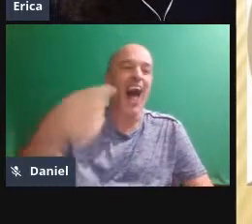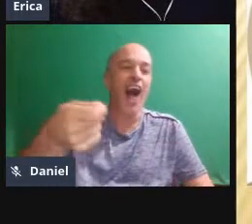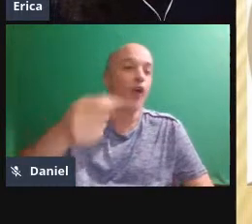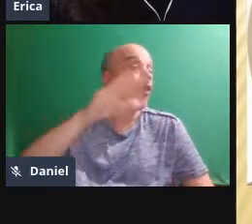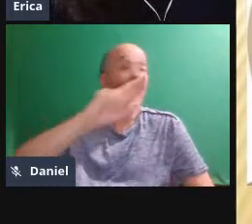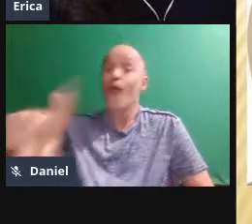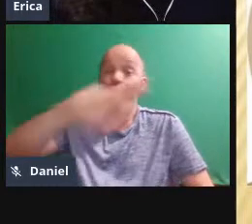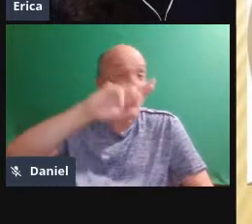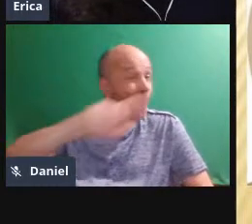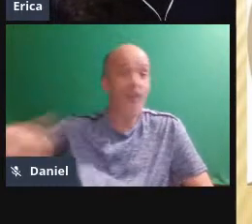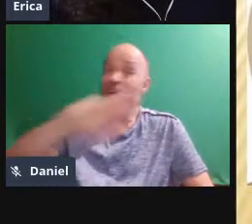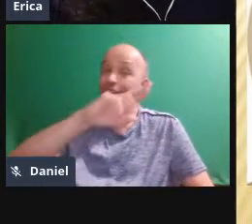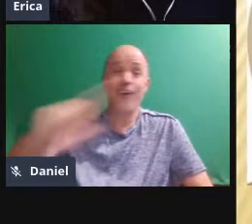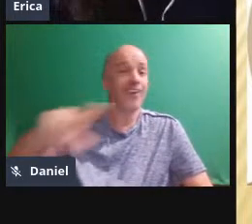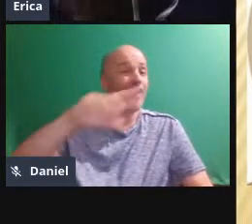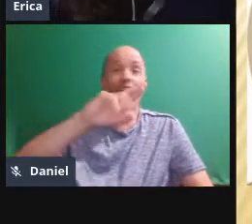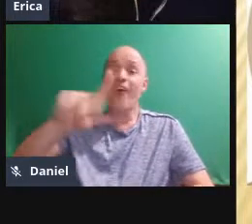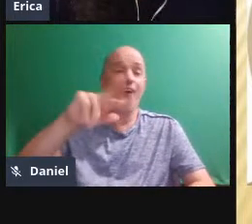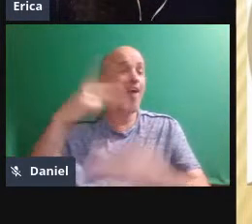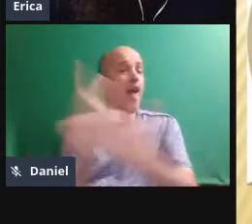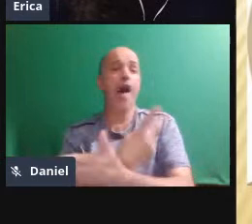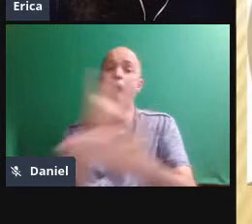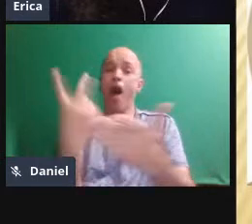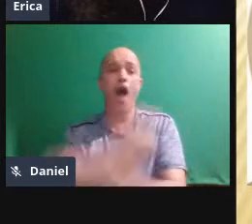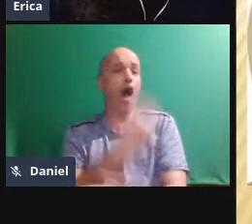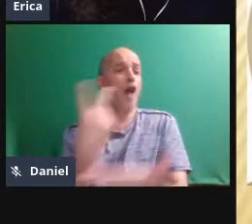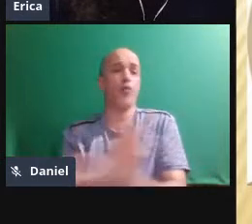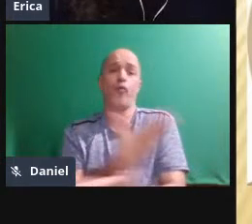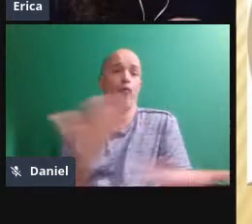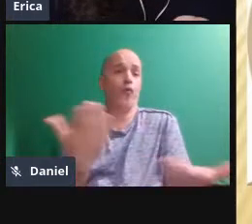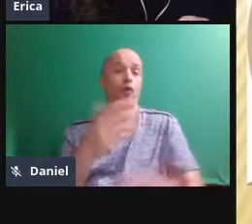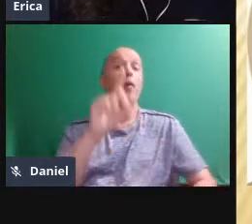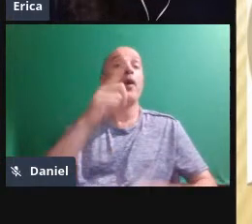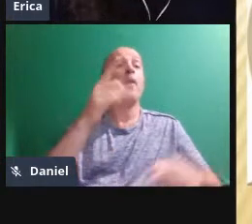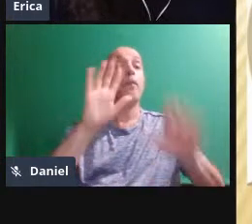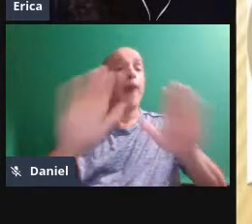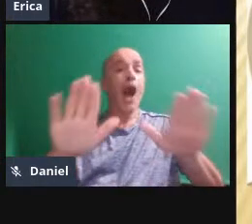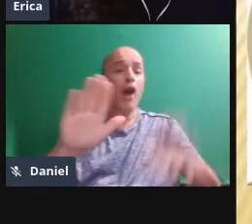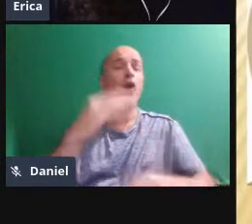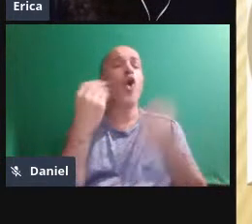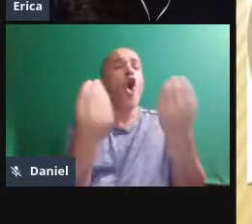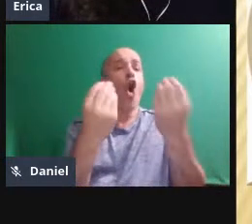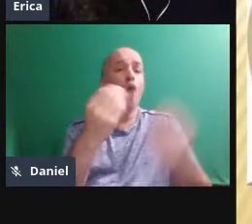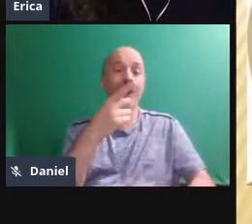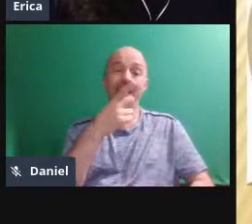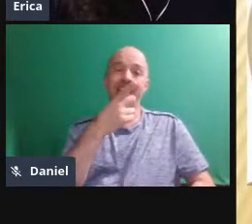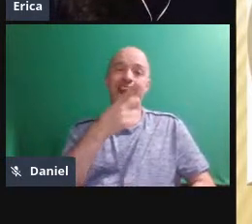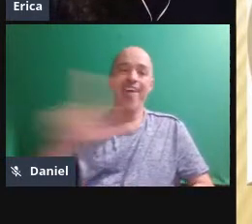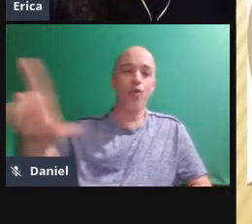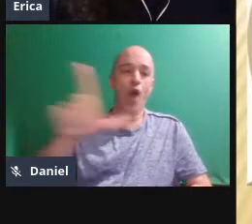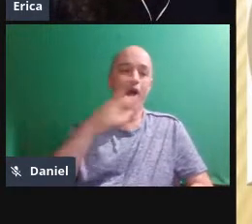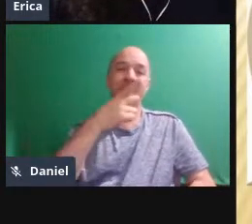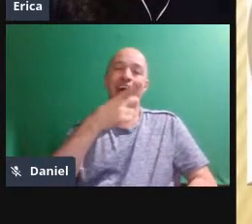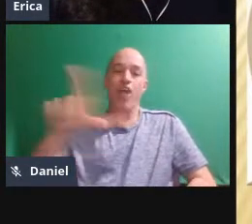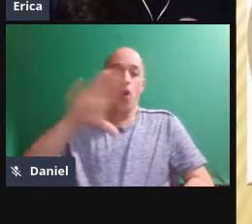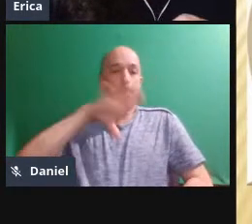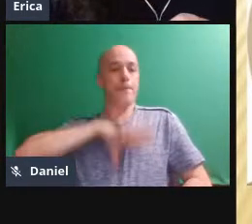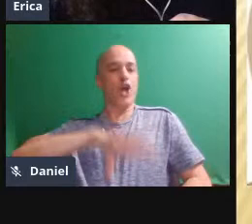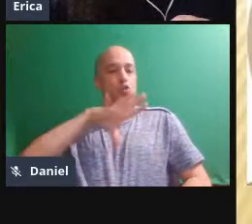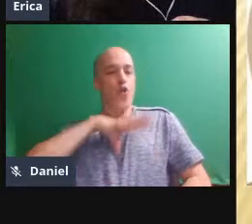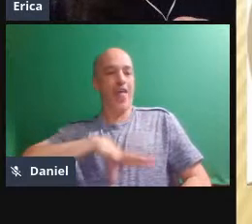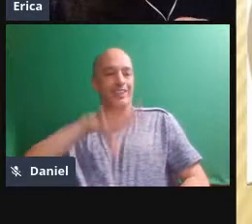Linguagem brasileira de sinais? Não, não é isso, gente. É errado falar assim. Mas, ó,